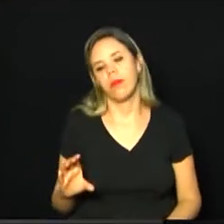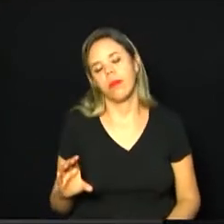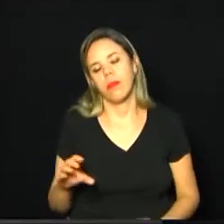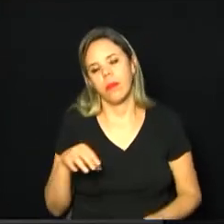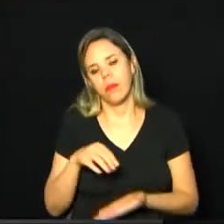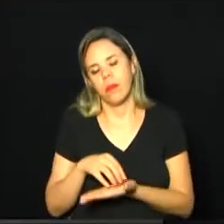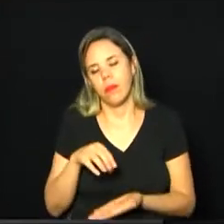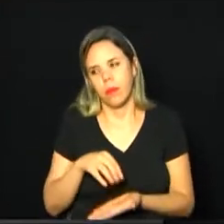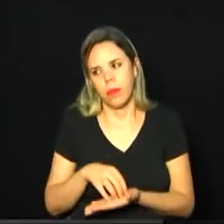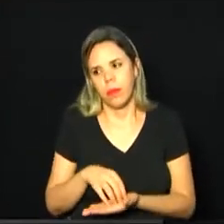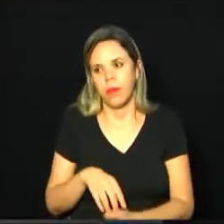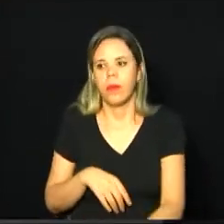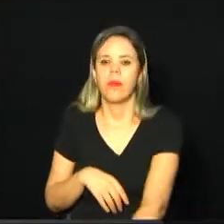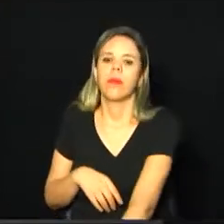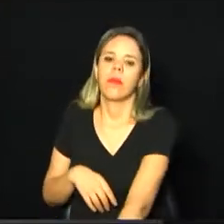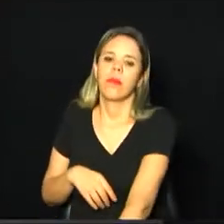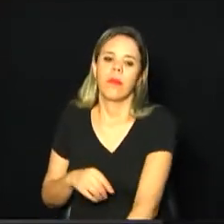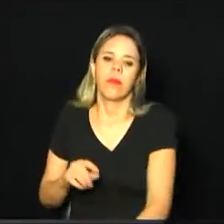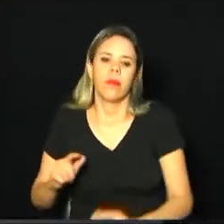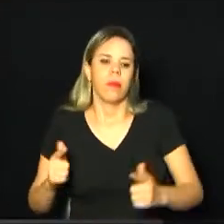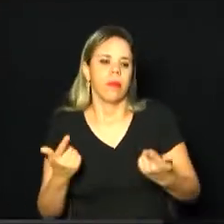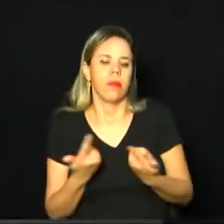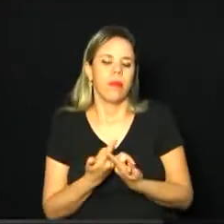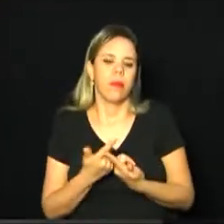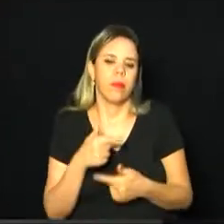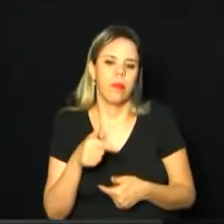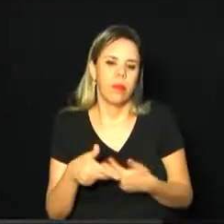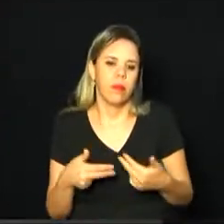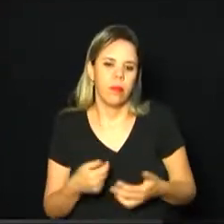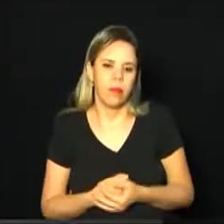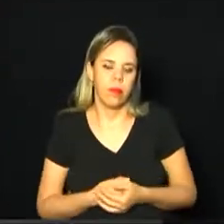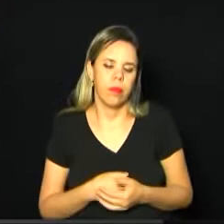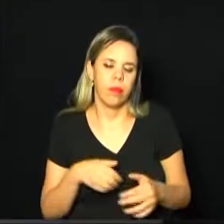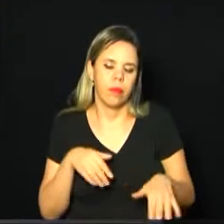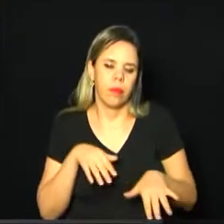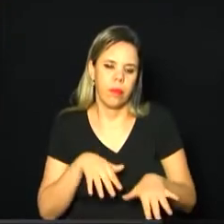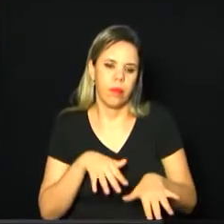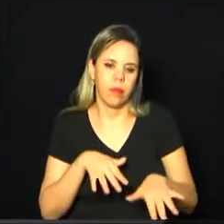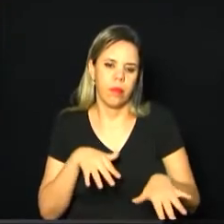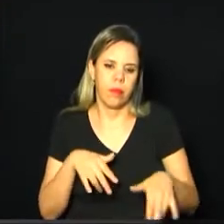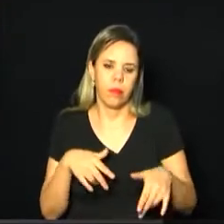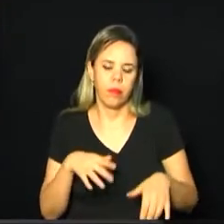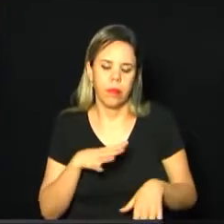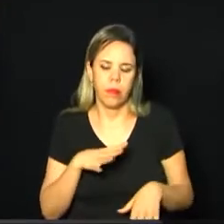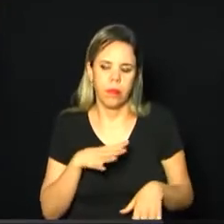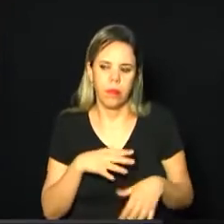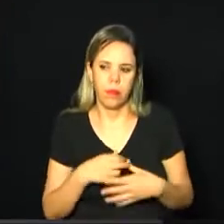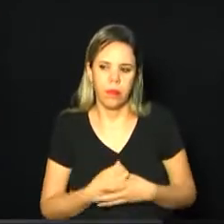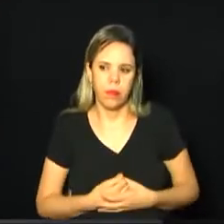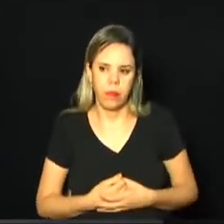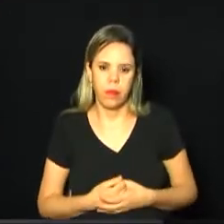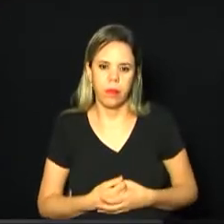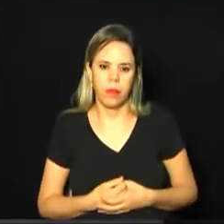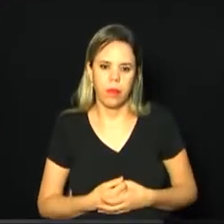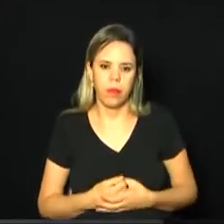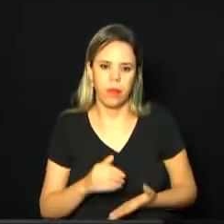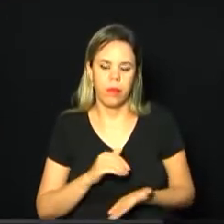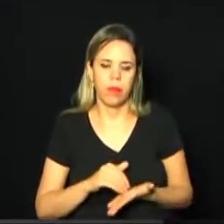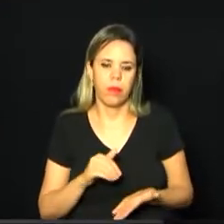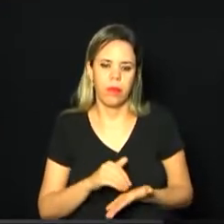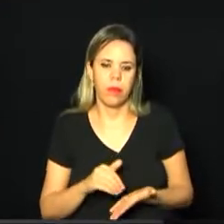o órgão de gestão operação do trânsito transporte na cidade EA